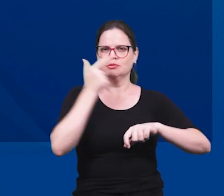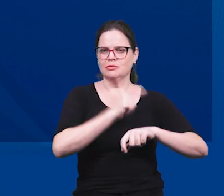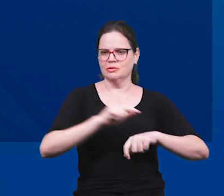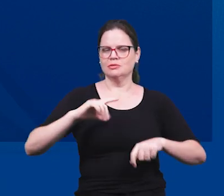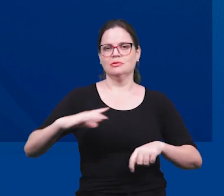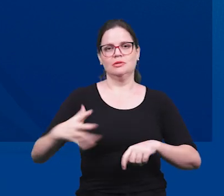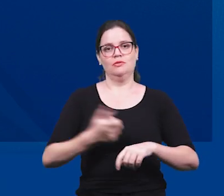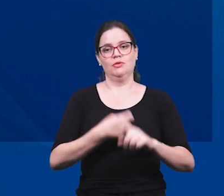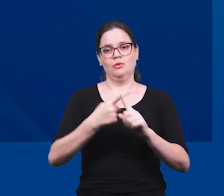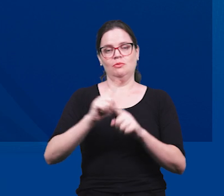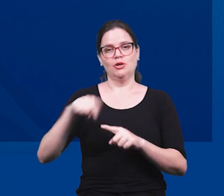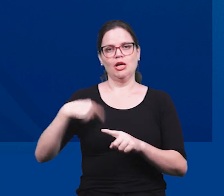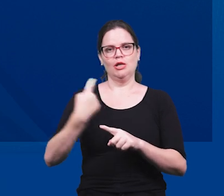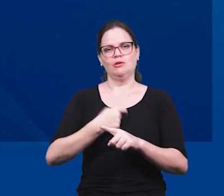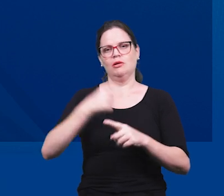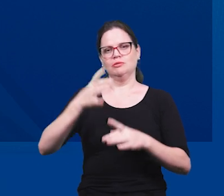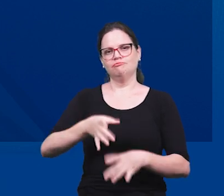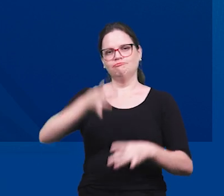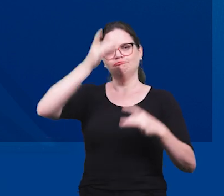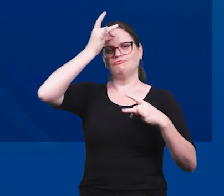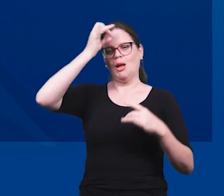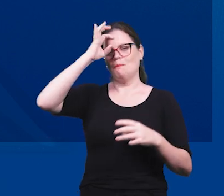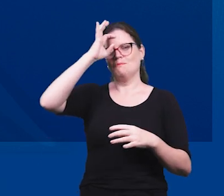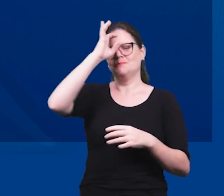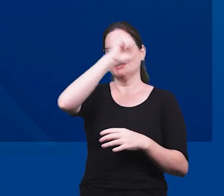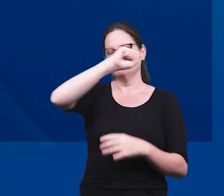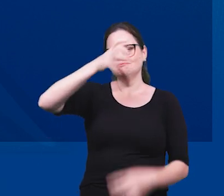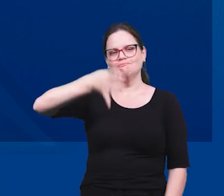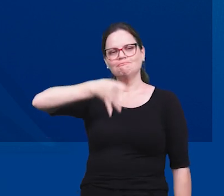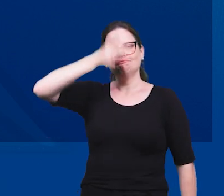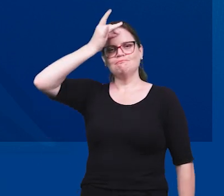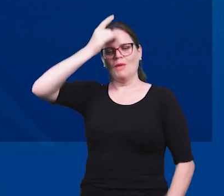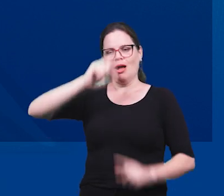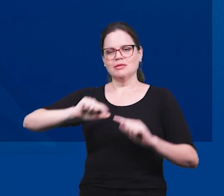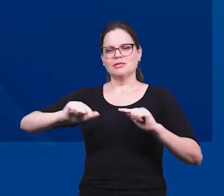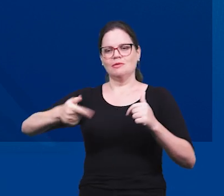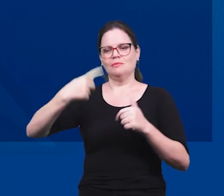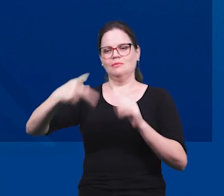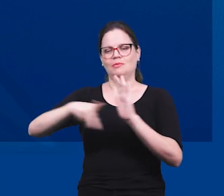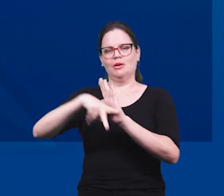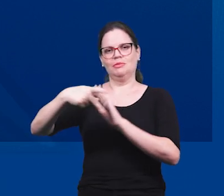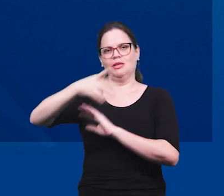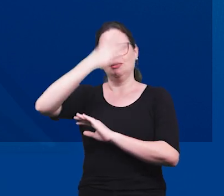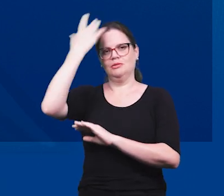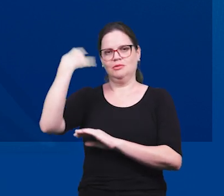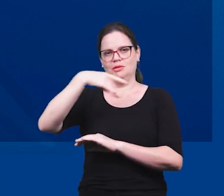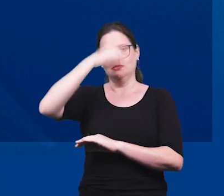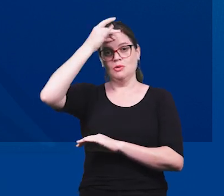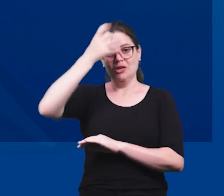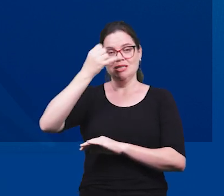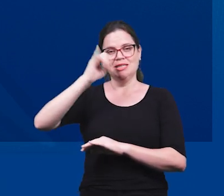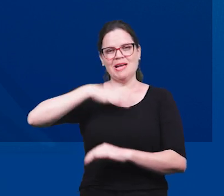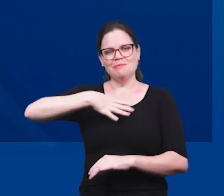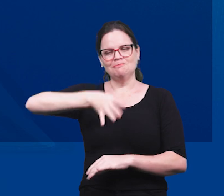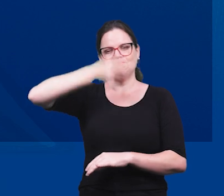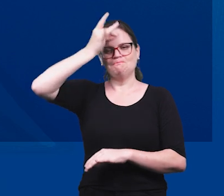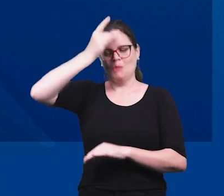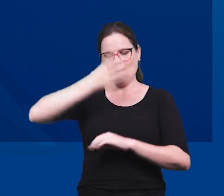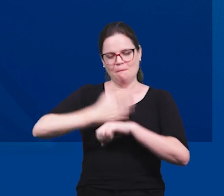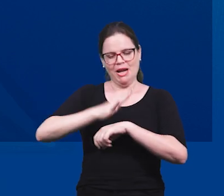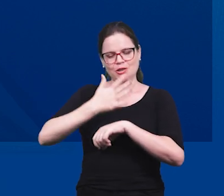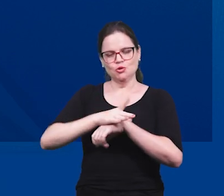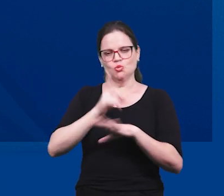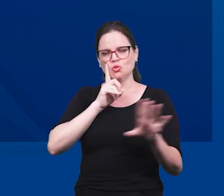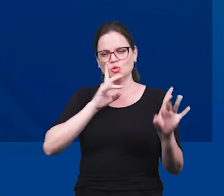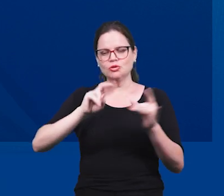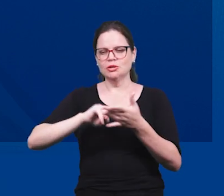nós guardamos aquilo que o Espírito Santo tem feito, e esse guardar, ele gera o crescimento e a